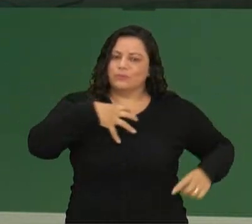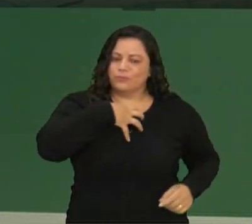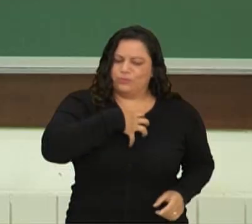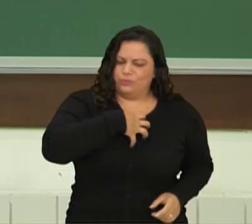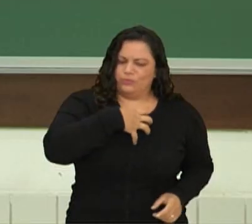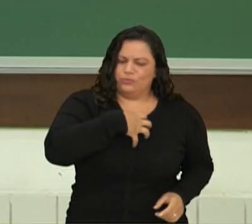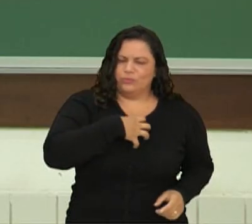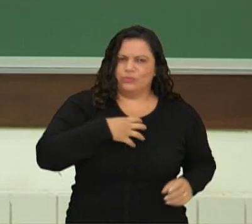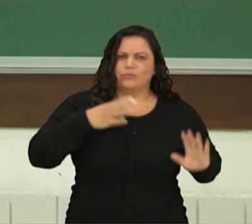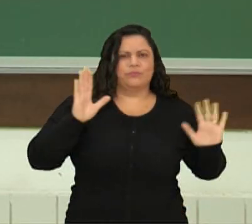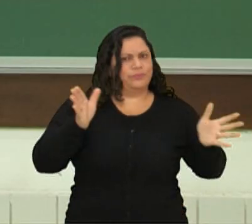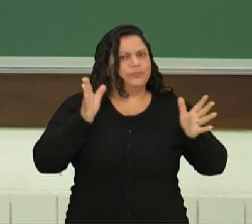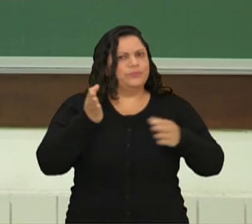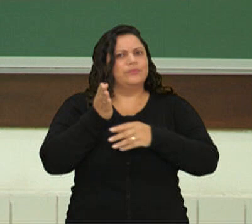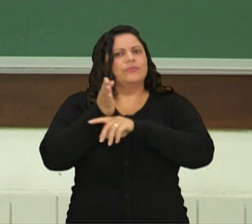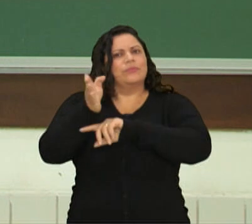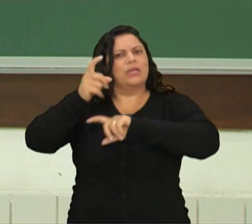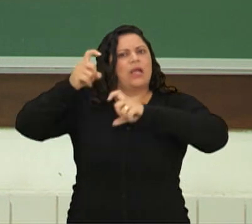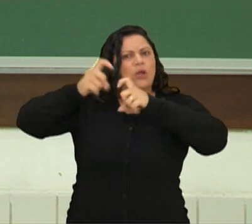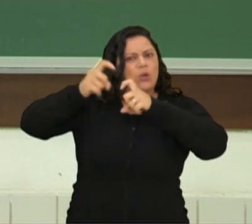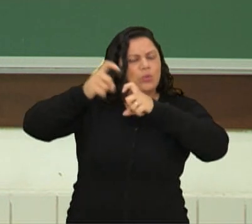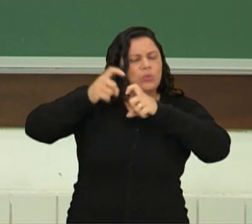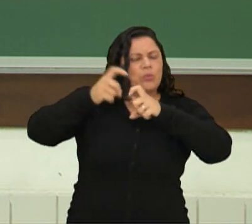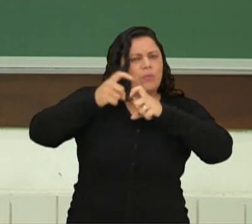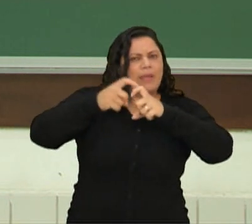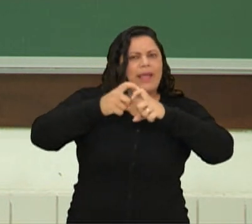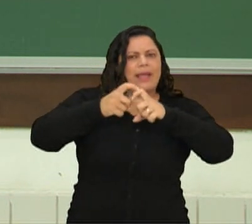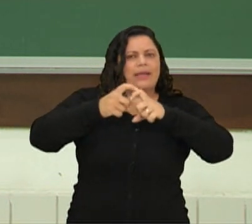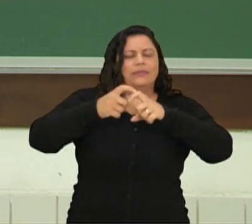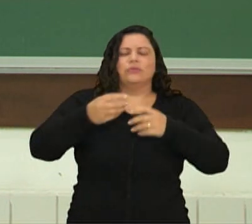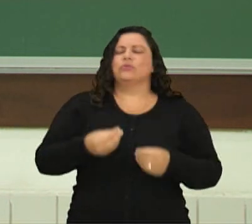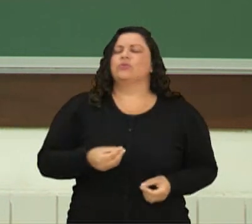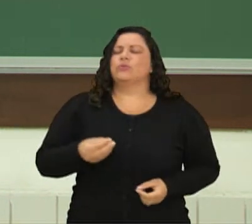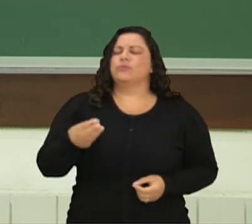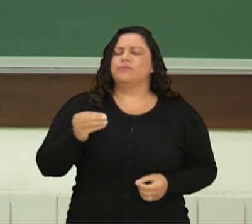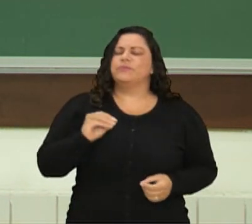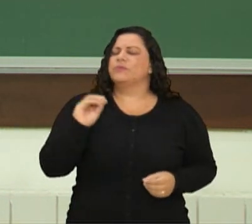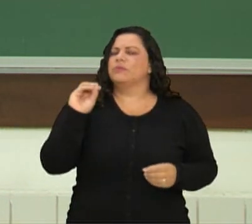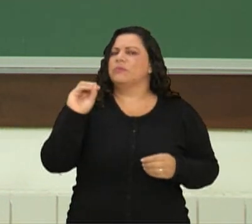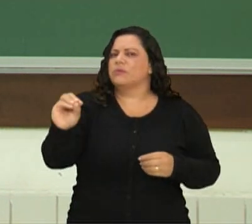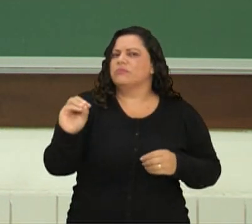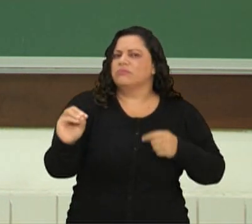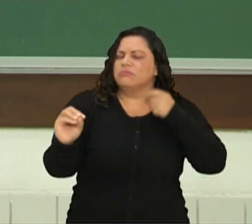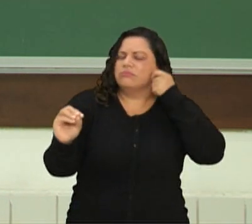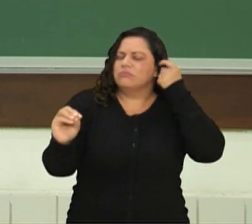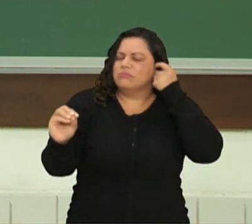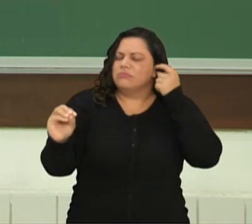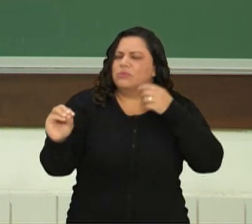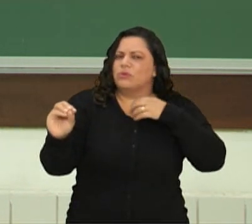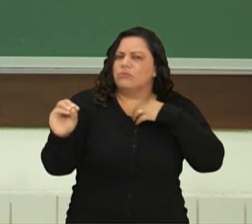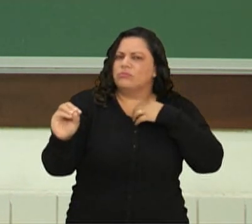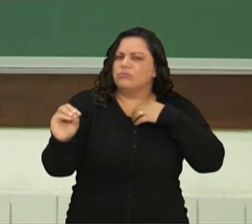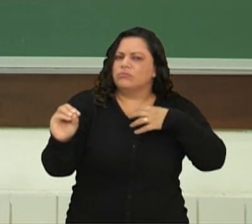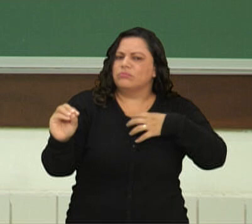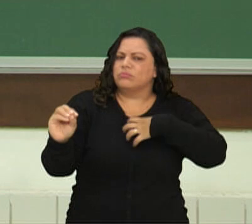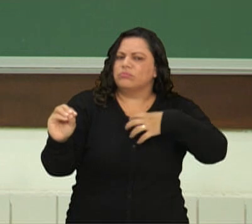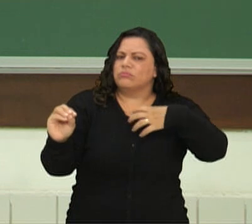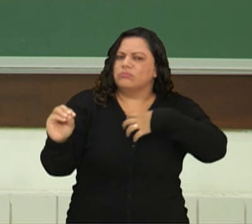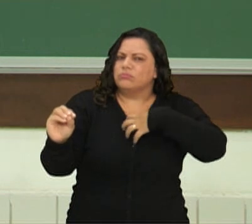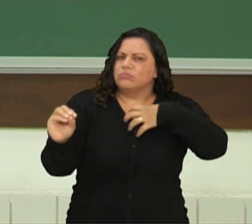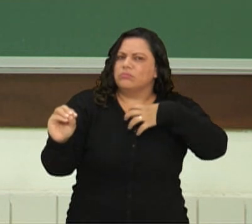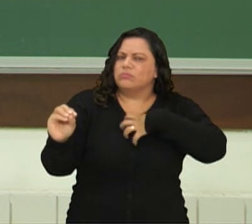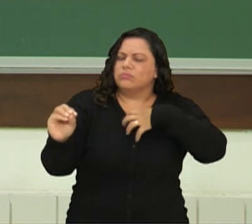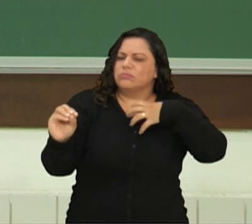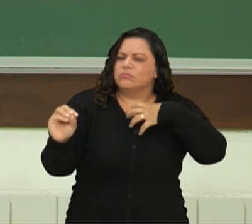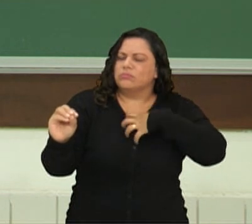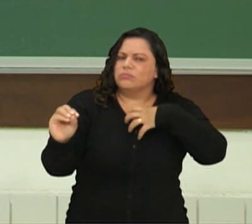fomos em alguma consulta médica, algum momento, né, e já escutaram, já ouviram os nossos batimentos, não é mesmo? Esses